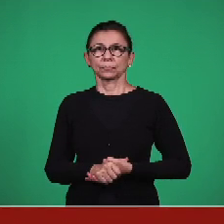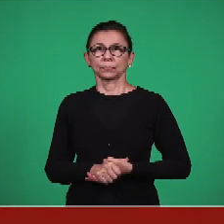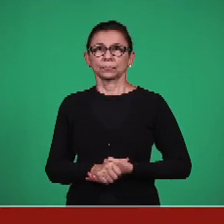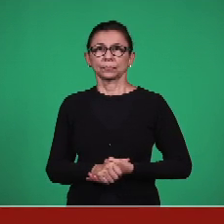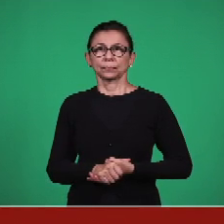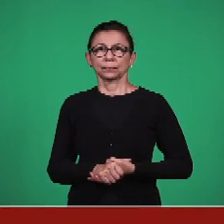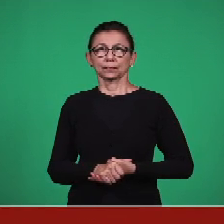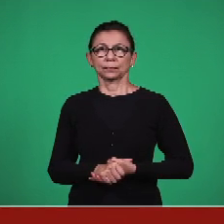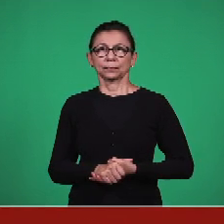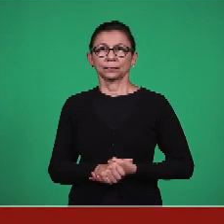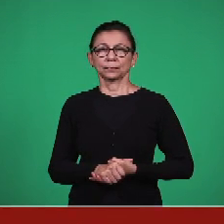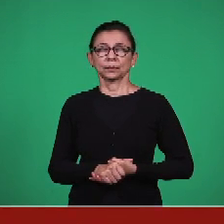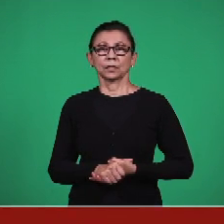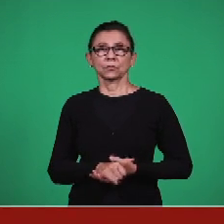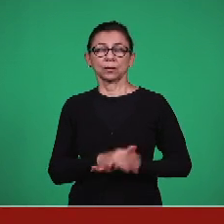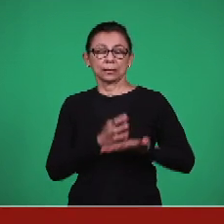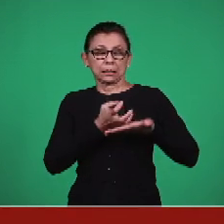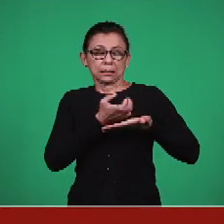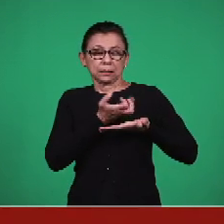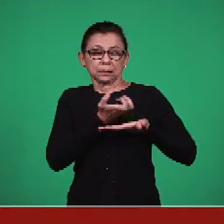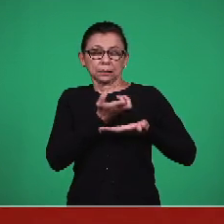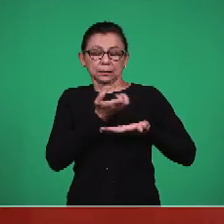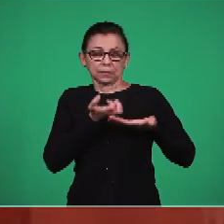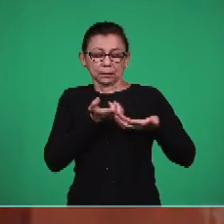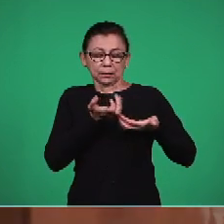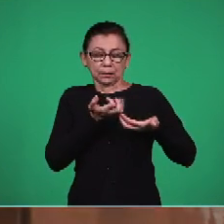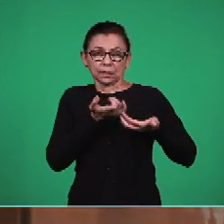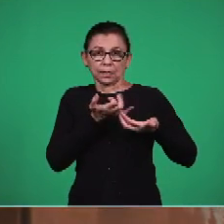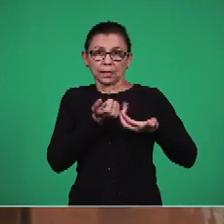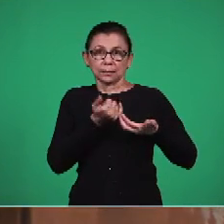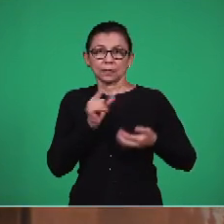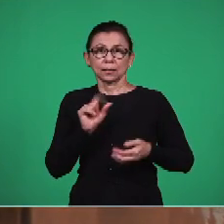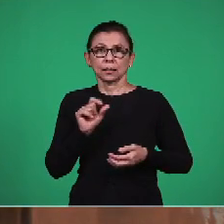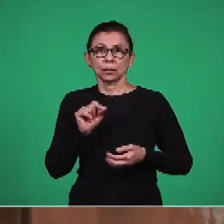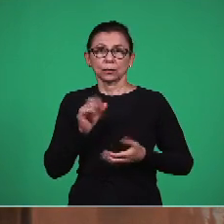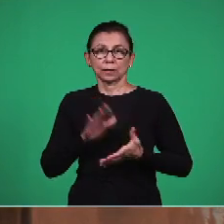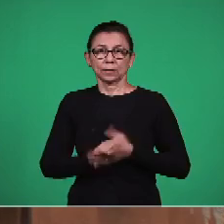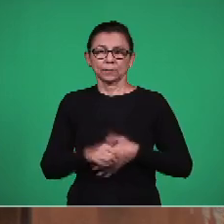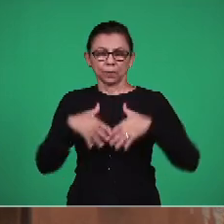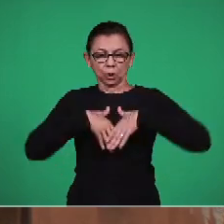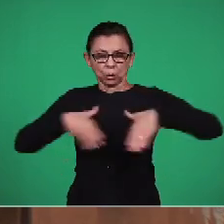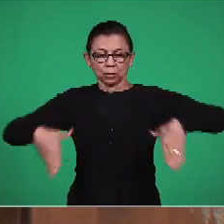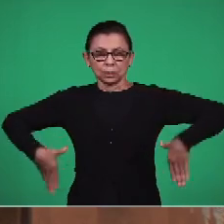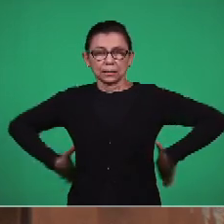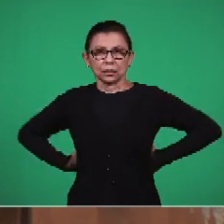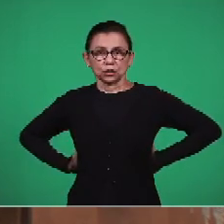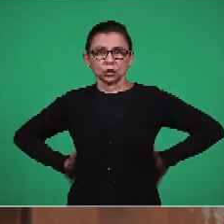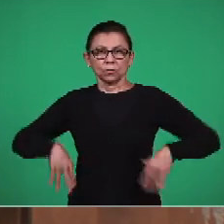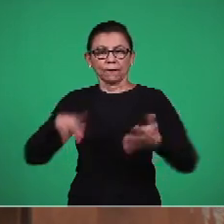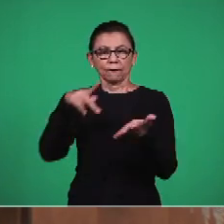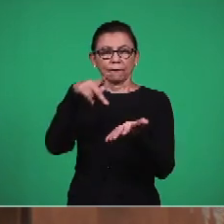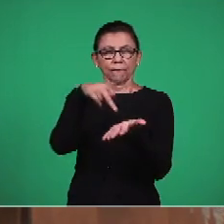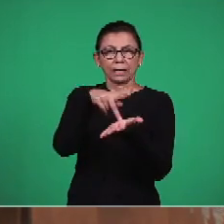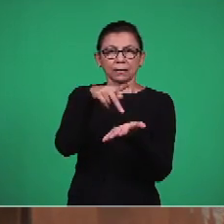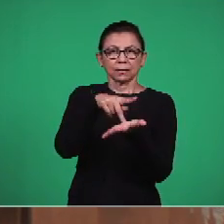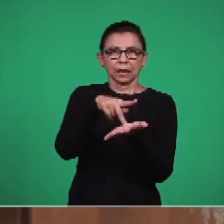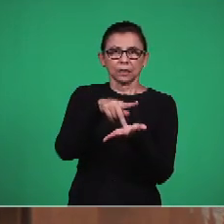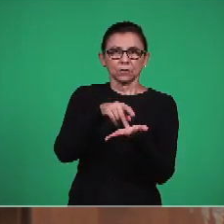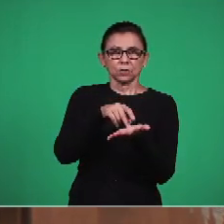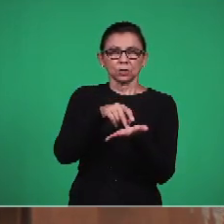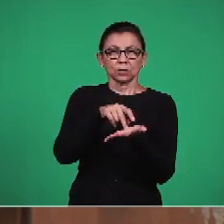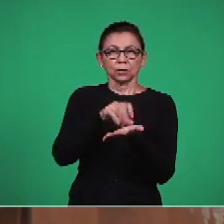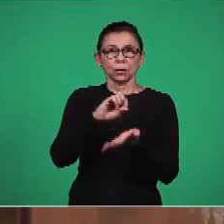irmãos, o preparo é ou é verdade, lombo é cingido com a verdade. Ou é verdade ou não é